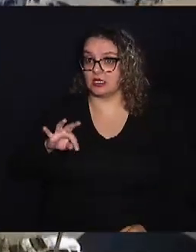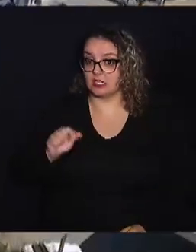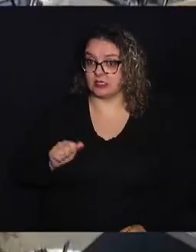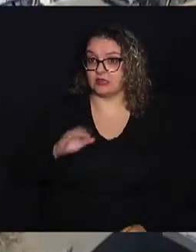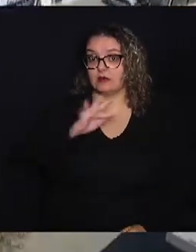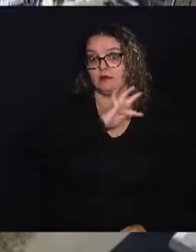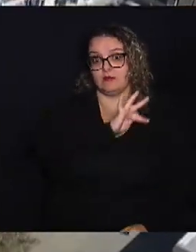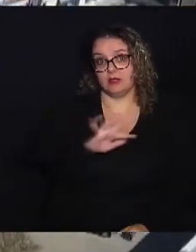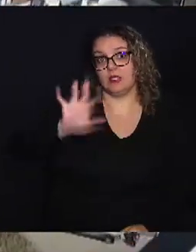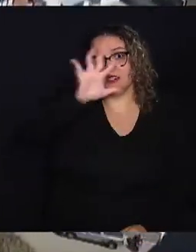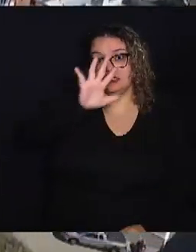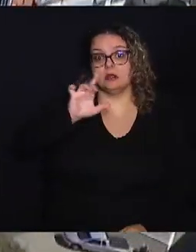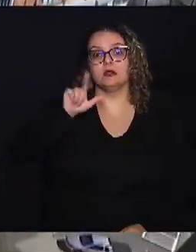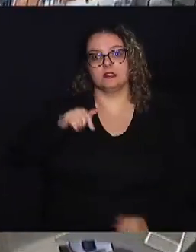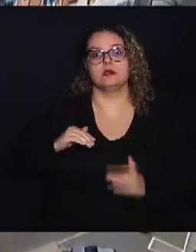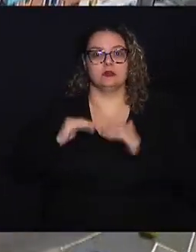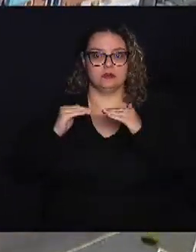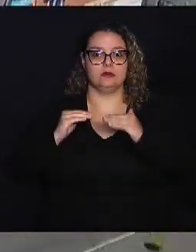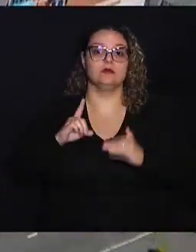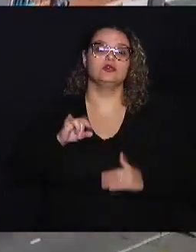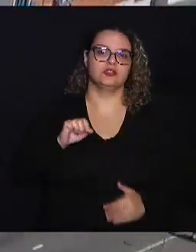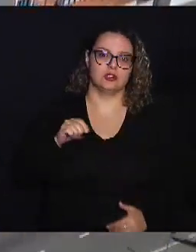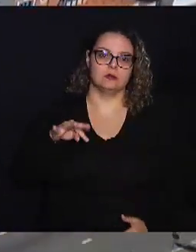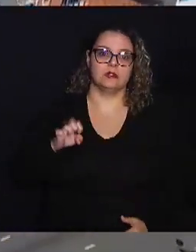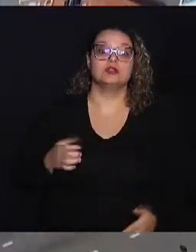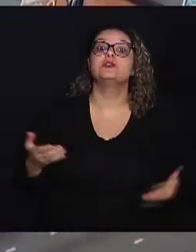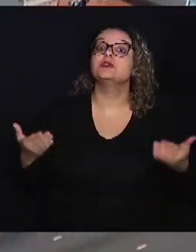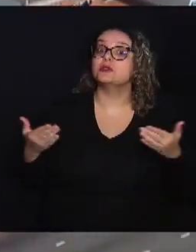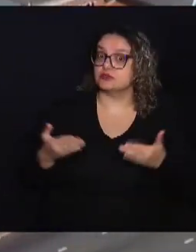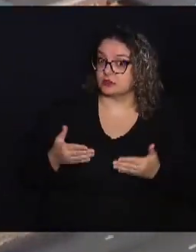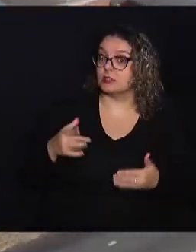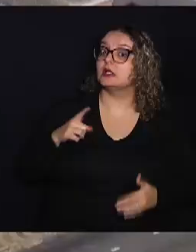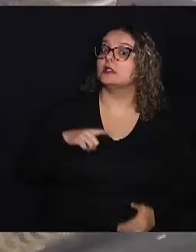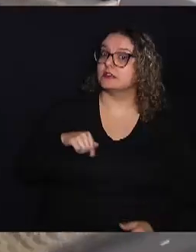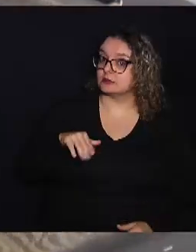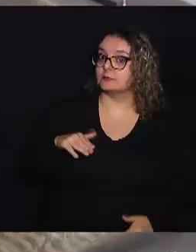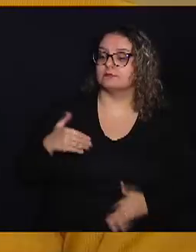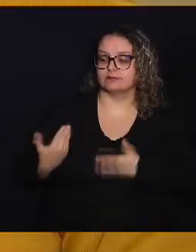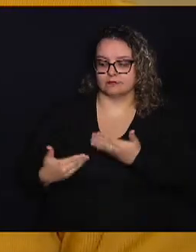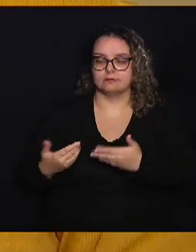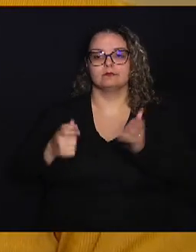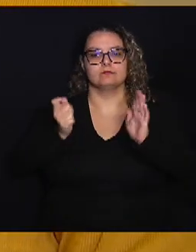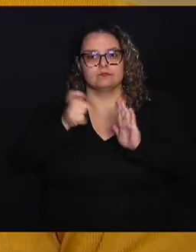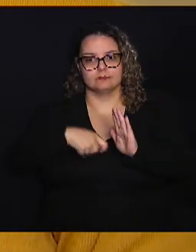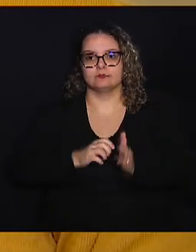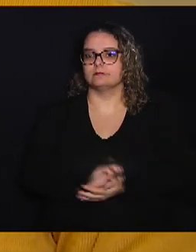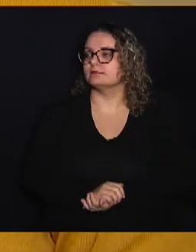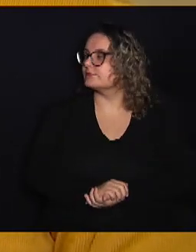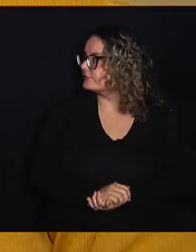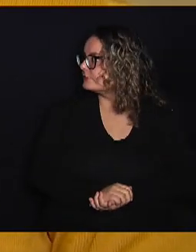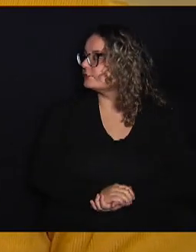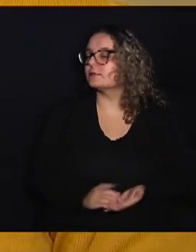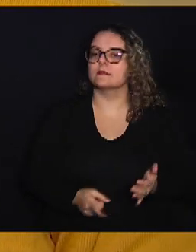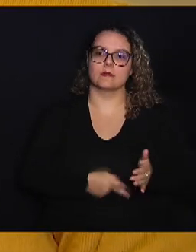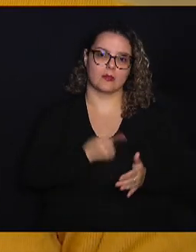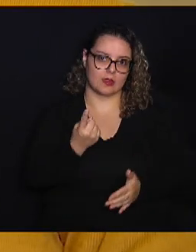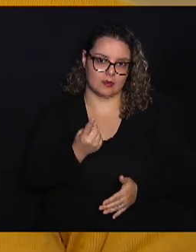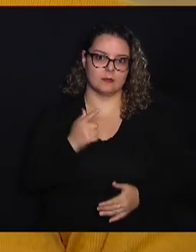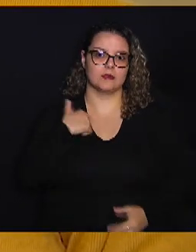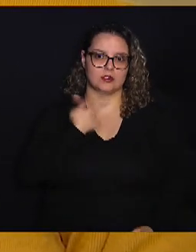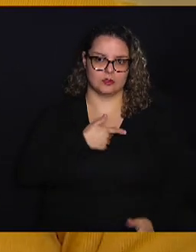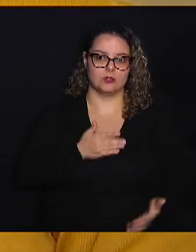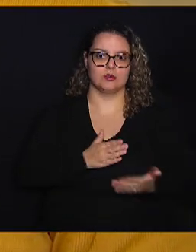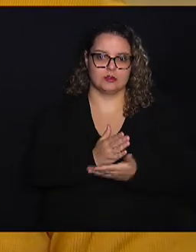estão no nível diamante. E agora tem mais uma etapa de validação. A primeira fase fomos nós que passamos